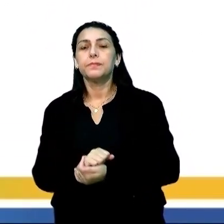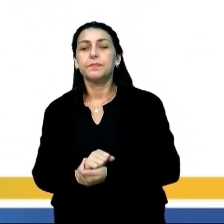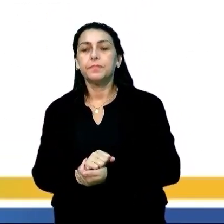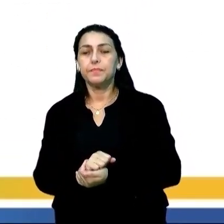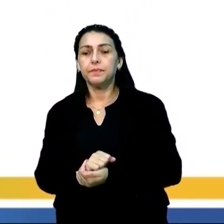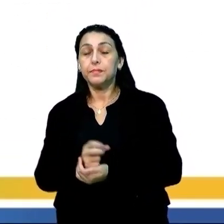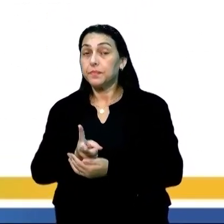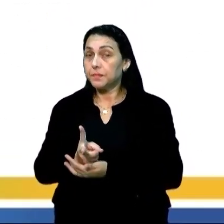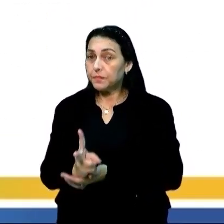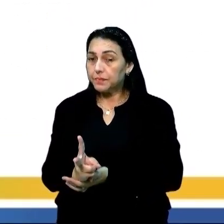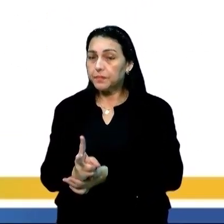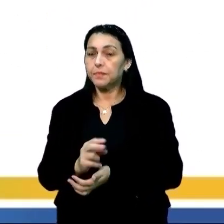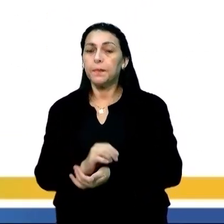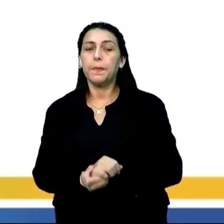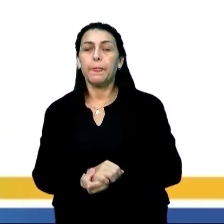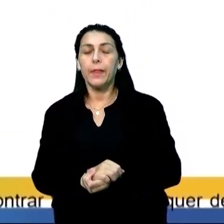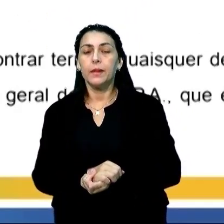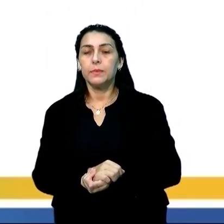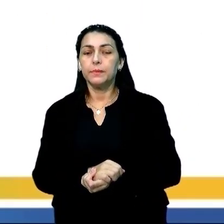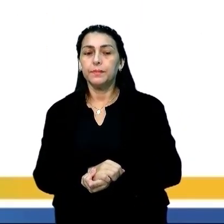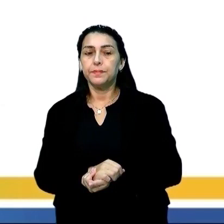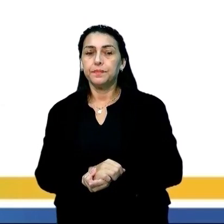vamos lá, continuando.